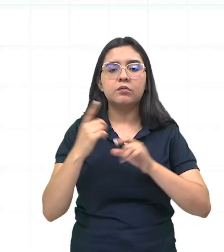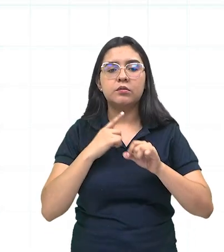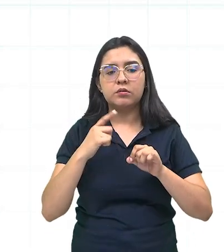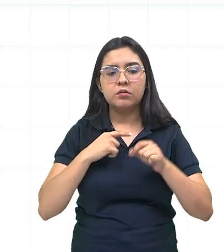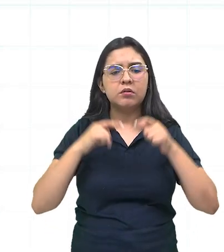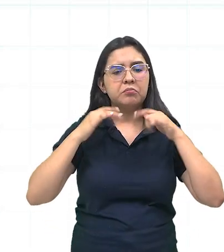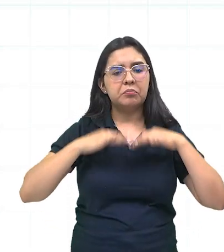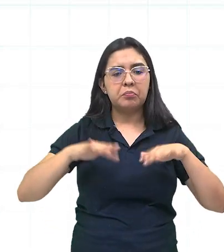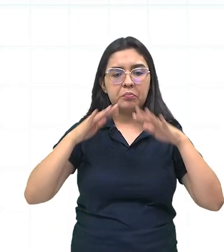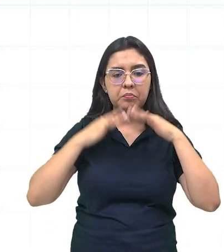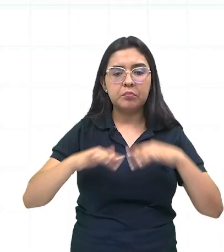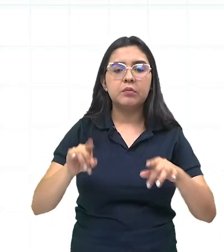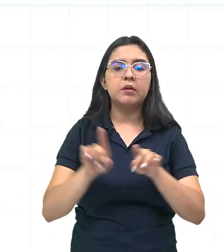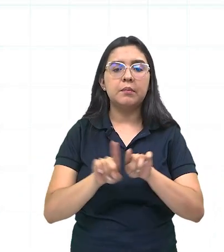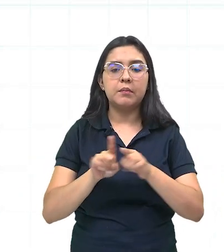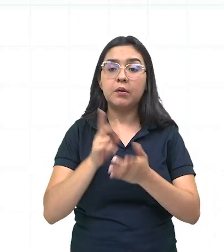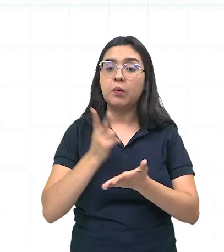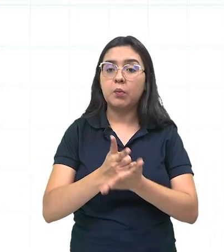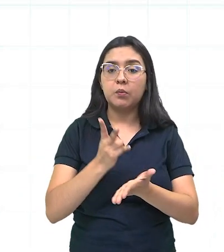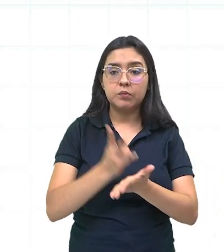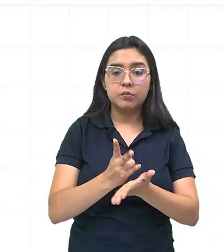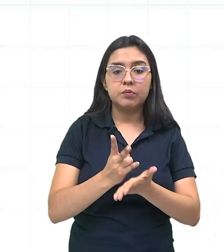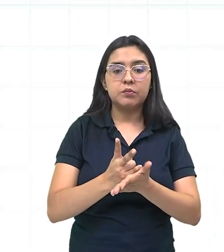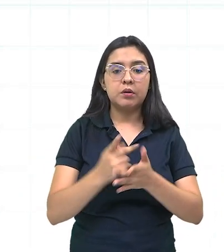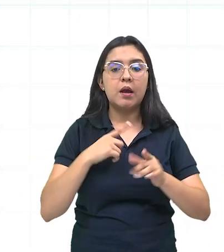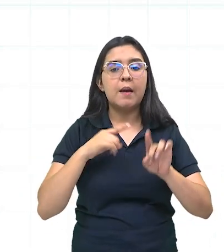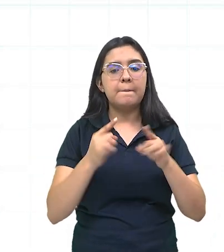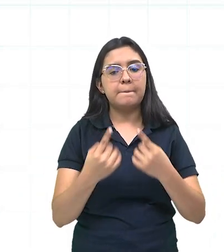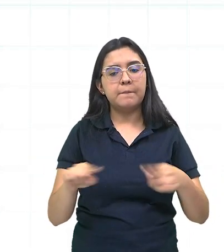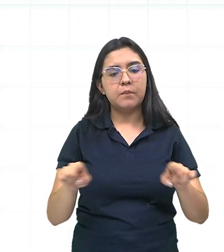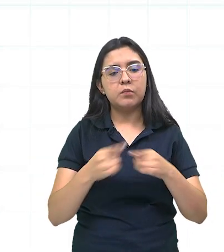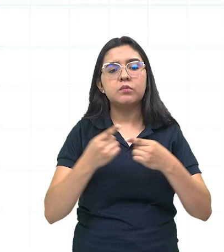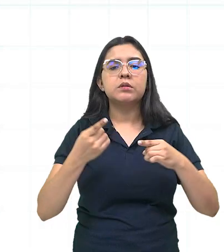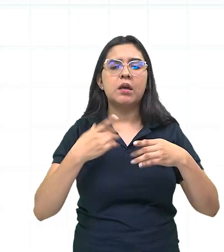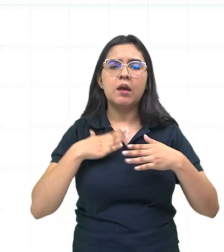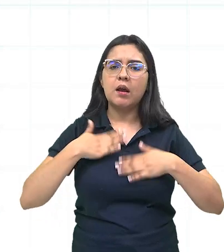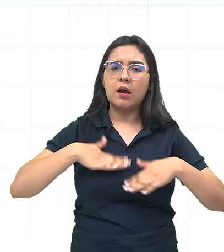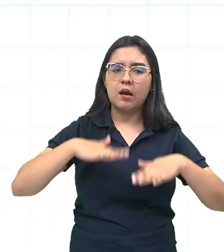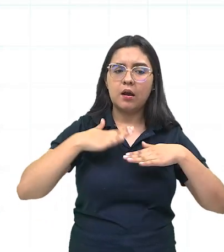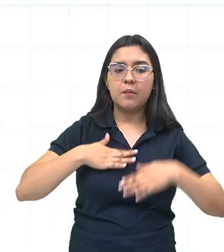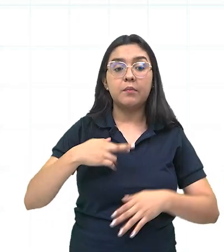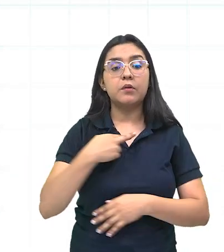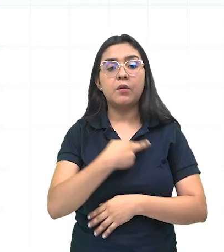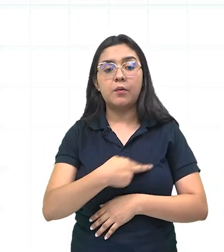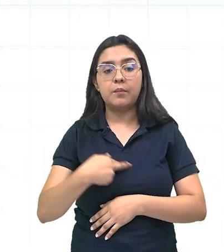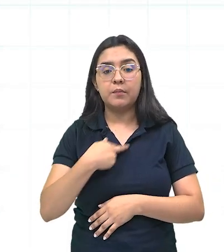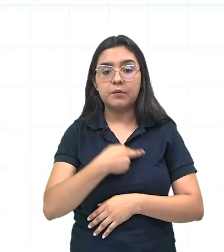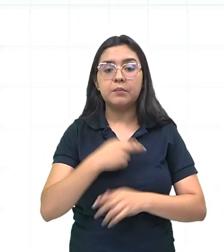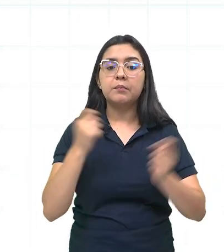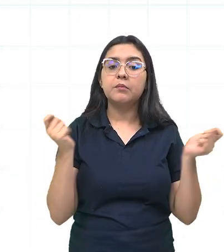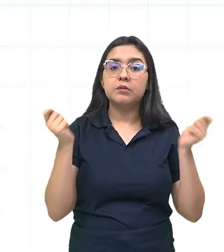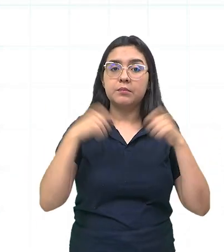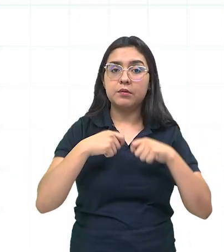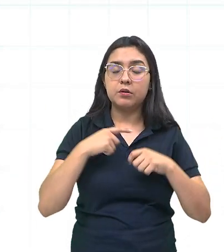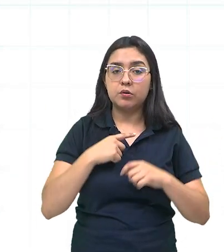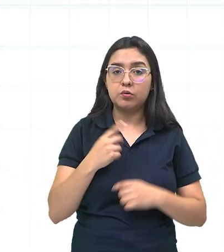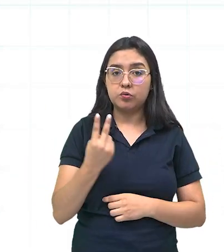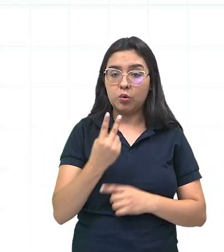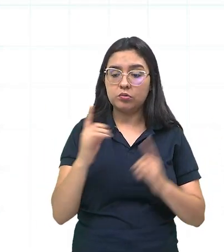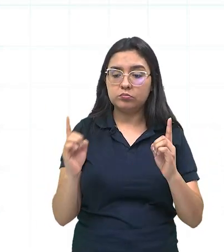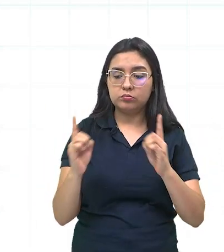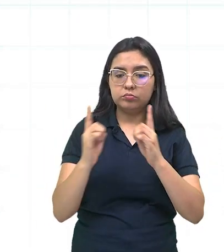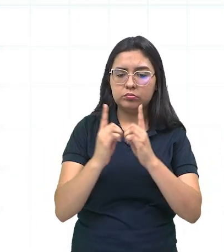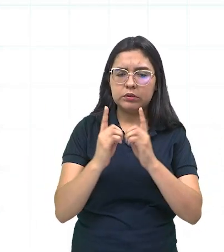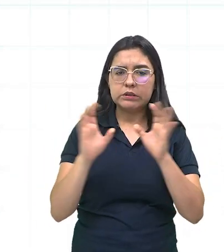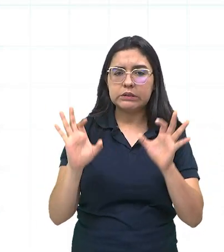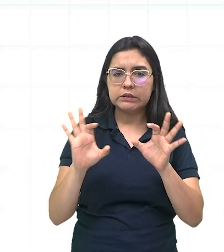sensação fluida e contínua. A música é suave e romântica, permitindo que os dançarinos